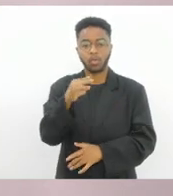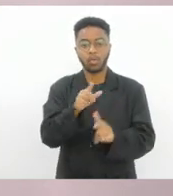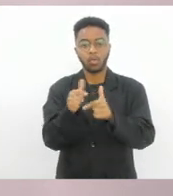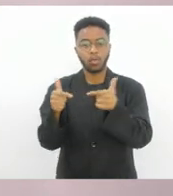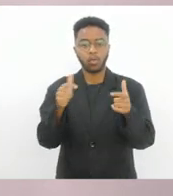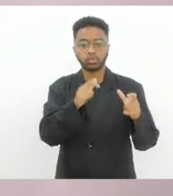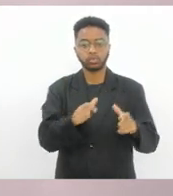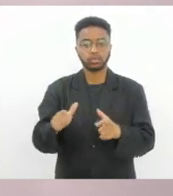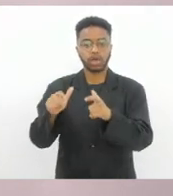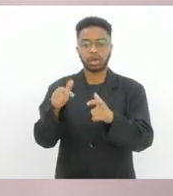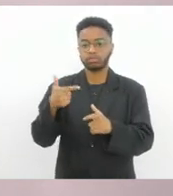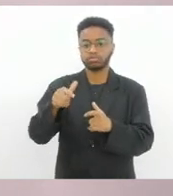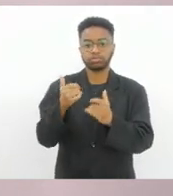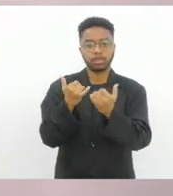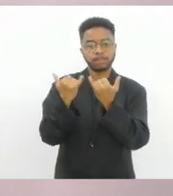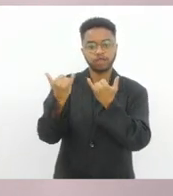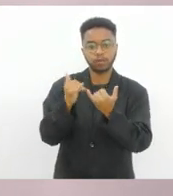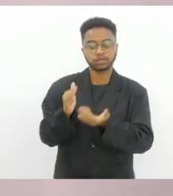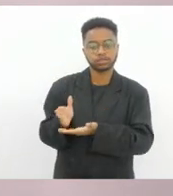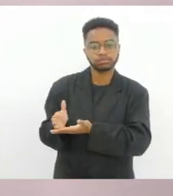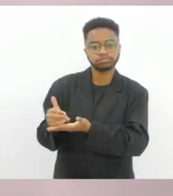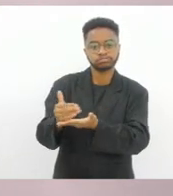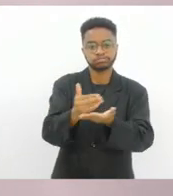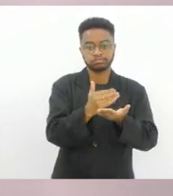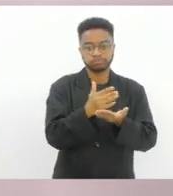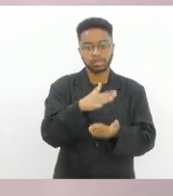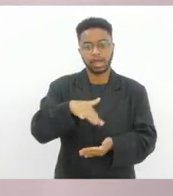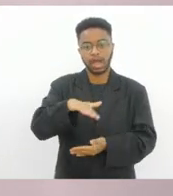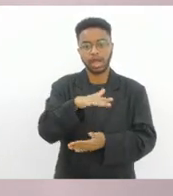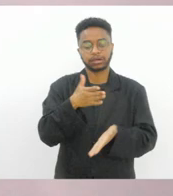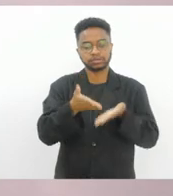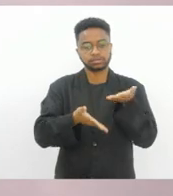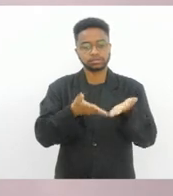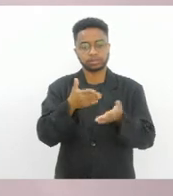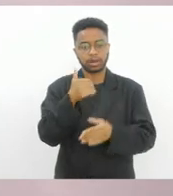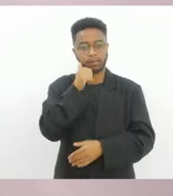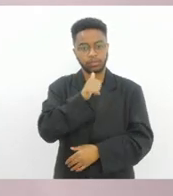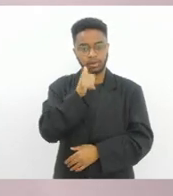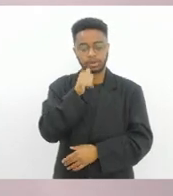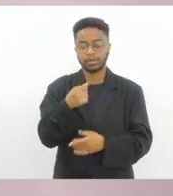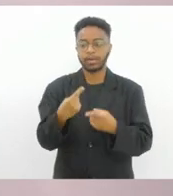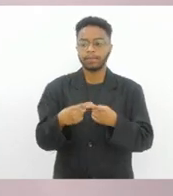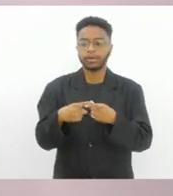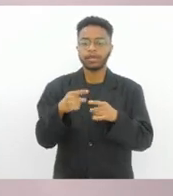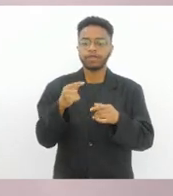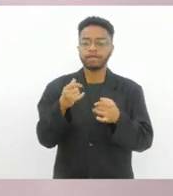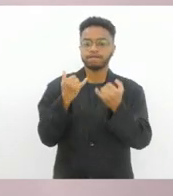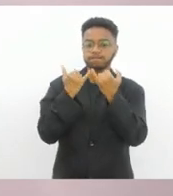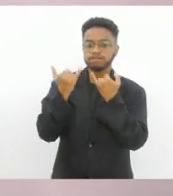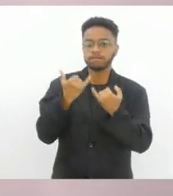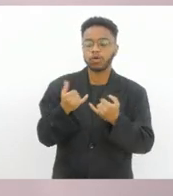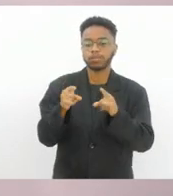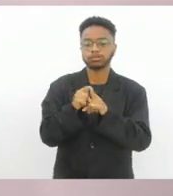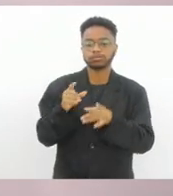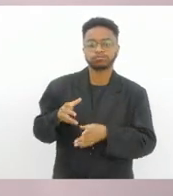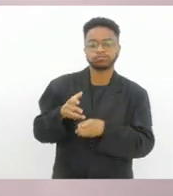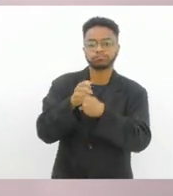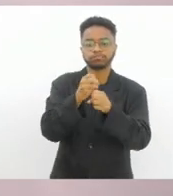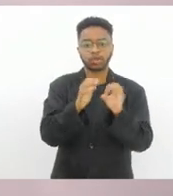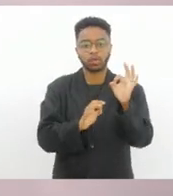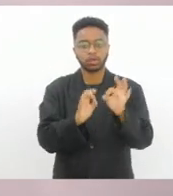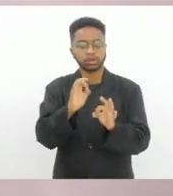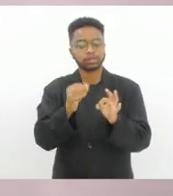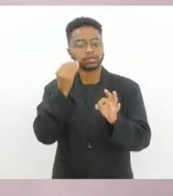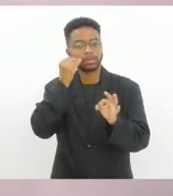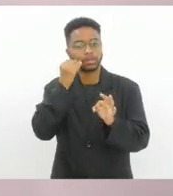parte, os dados recolhidos em toda a rede de atendimento às mulheres. Os dados recolhidos e compilados para